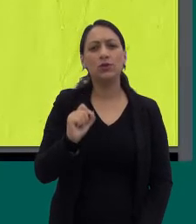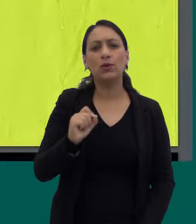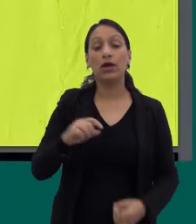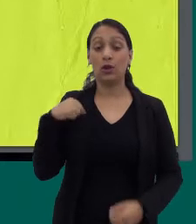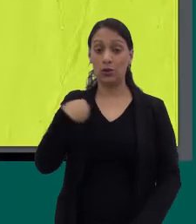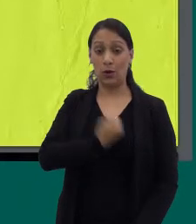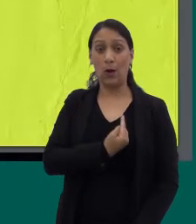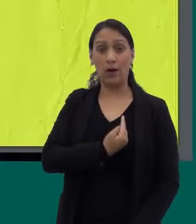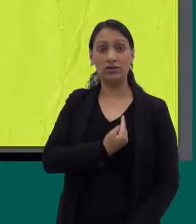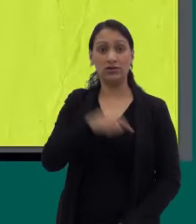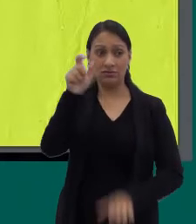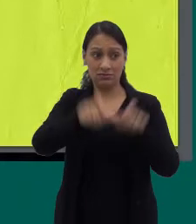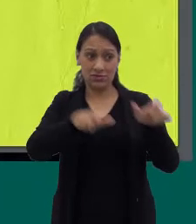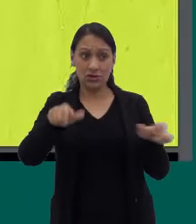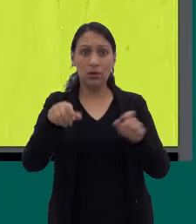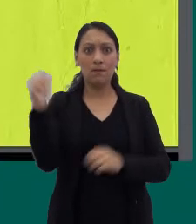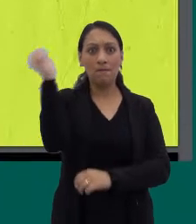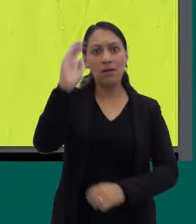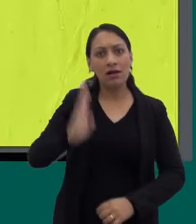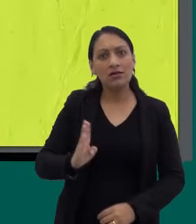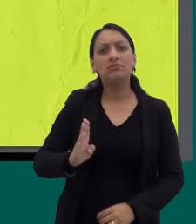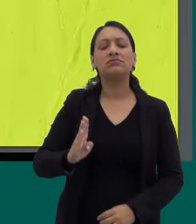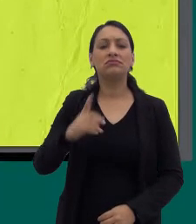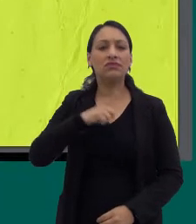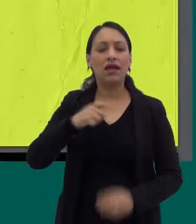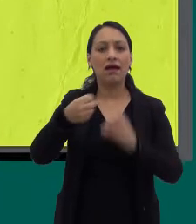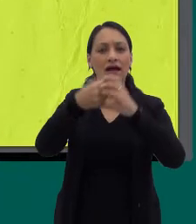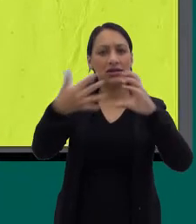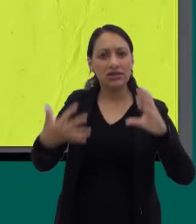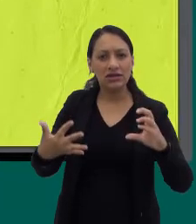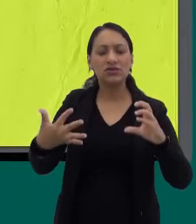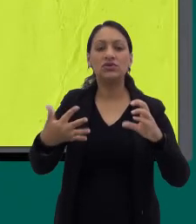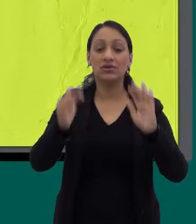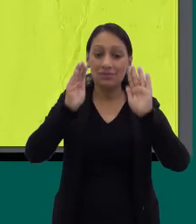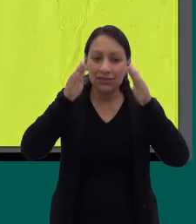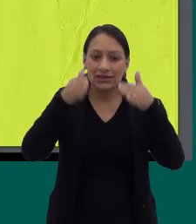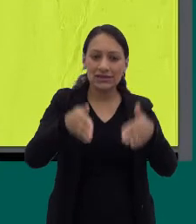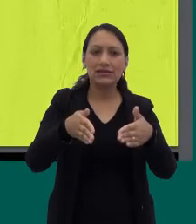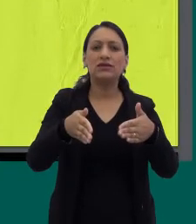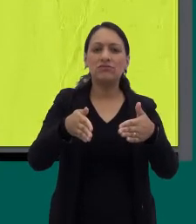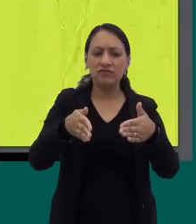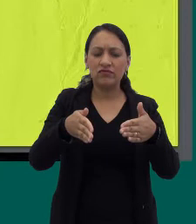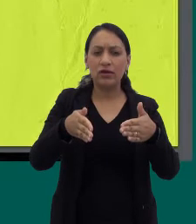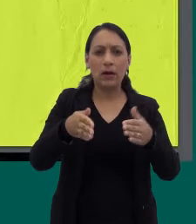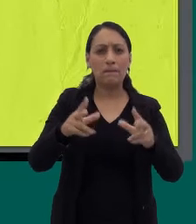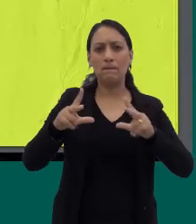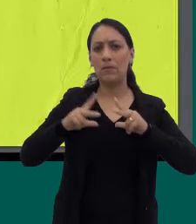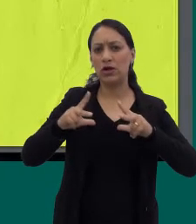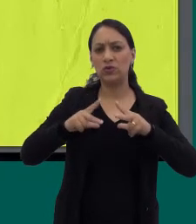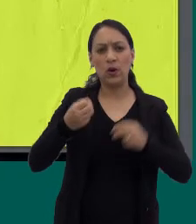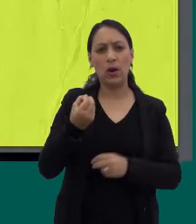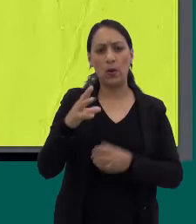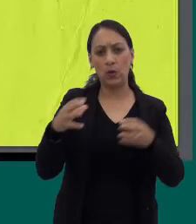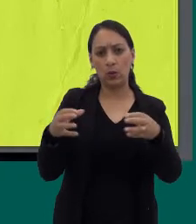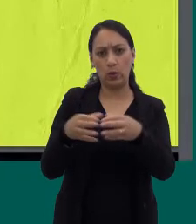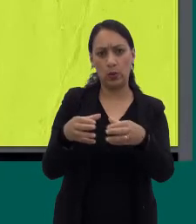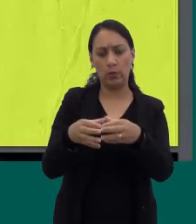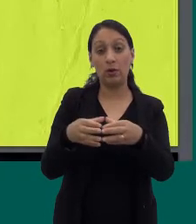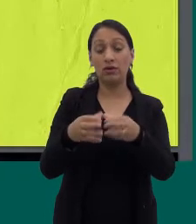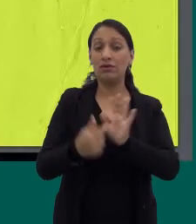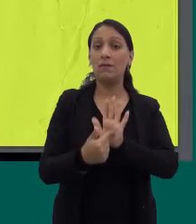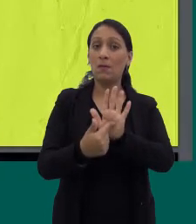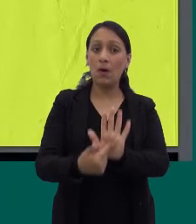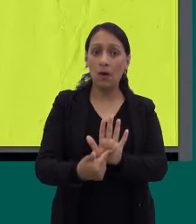nós brasileiros temos de alguma característica específica, seja individual ou coletiva, que